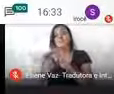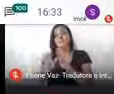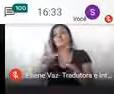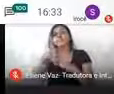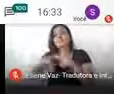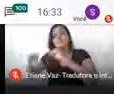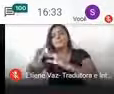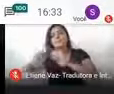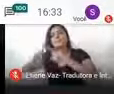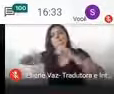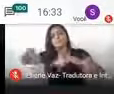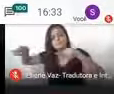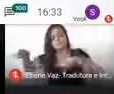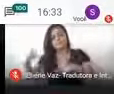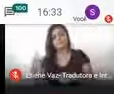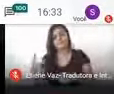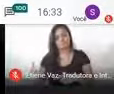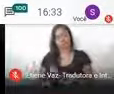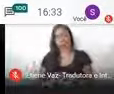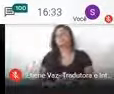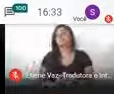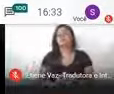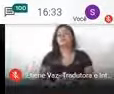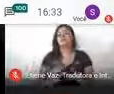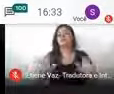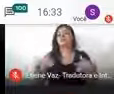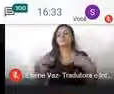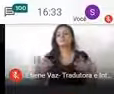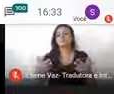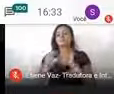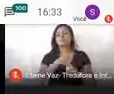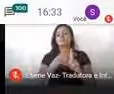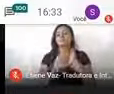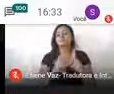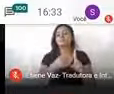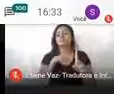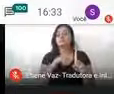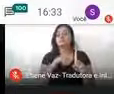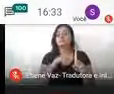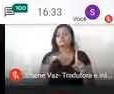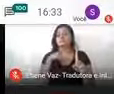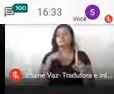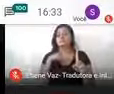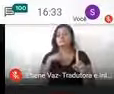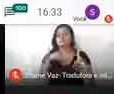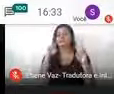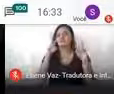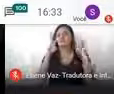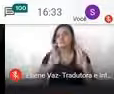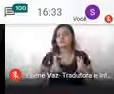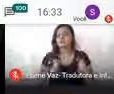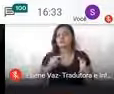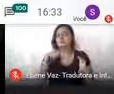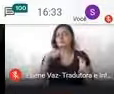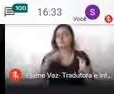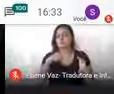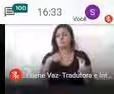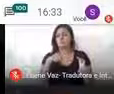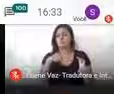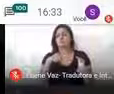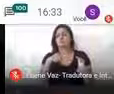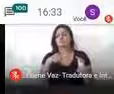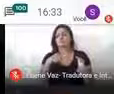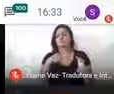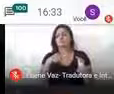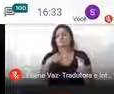comunidade. Então, a sociolinguística aborda essas questões, mas tende a fazer isso em um único